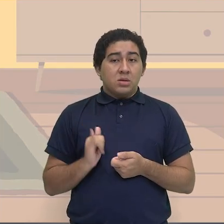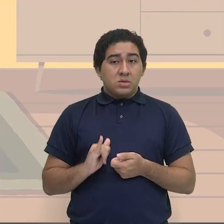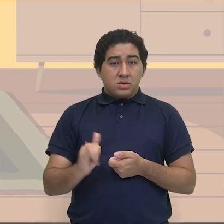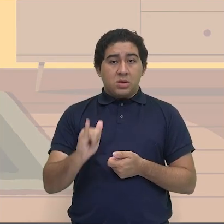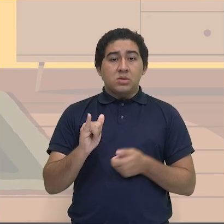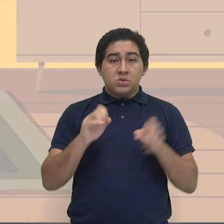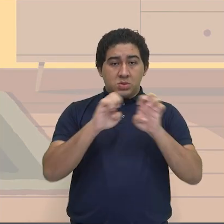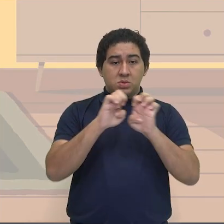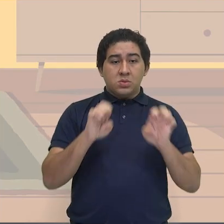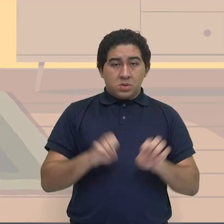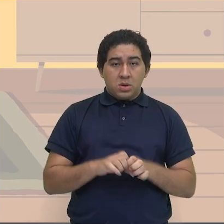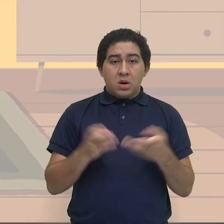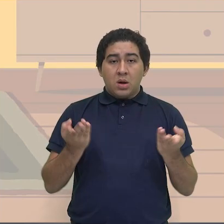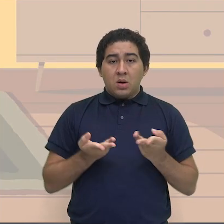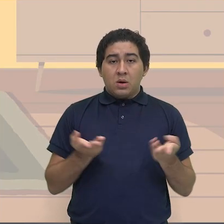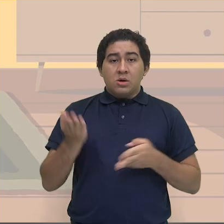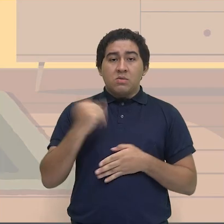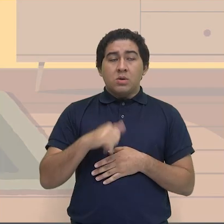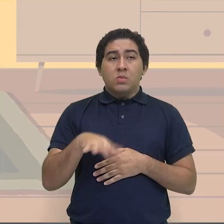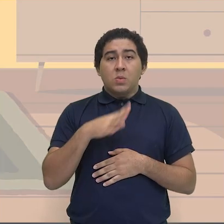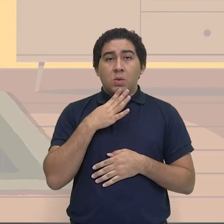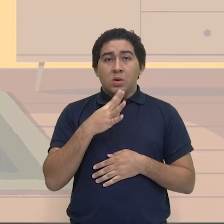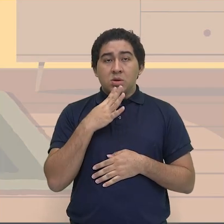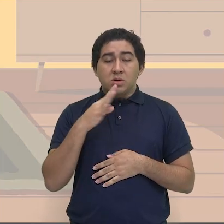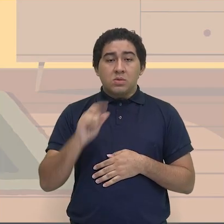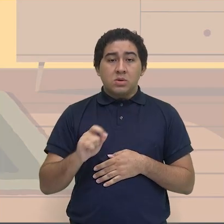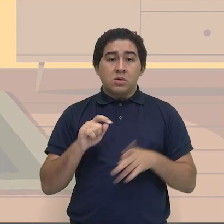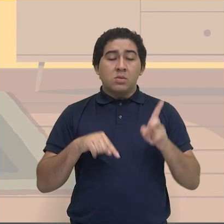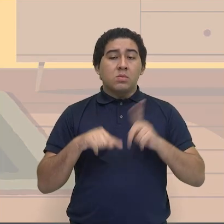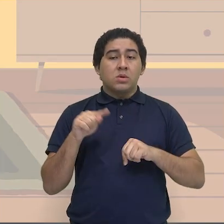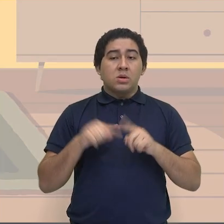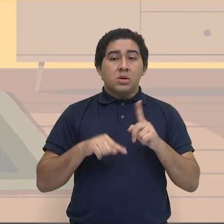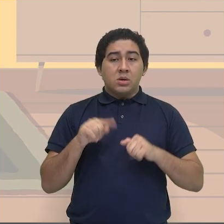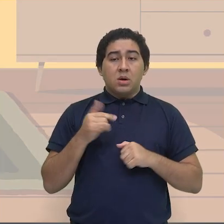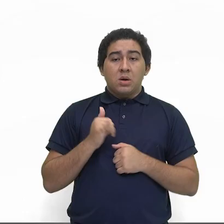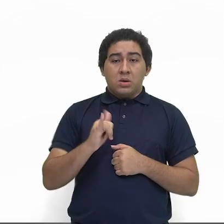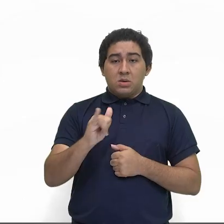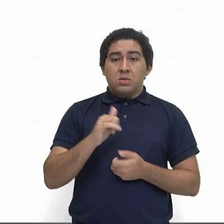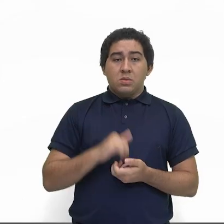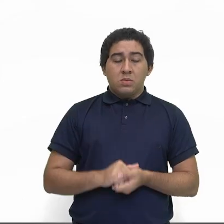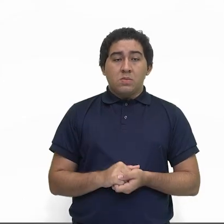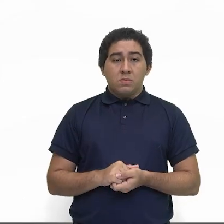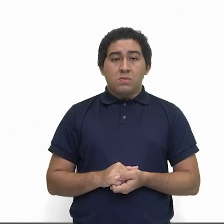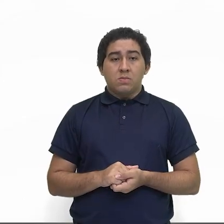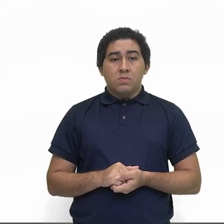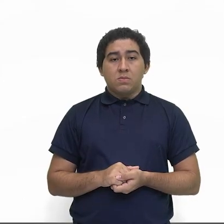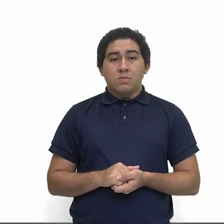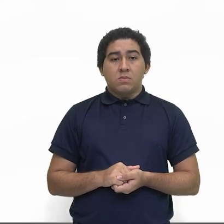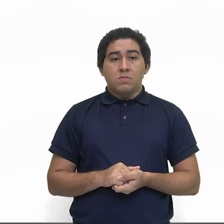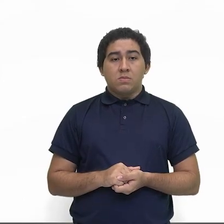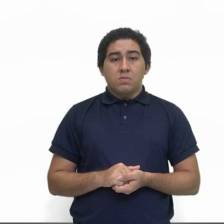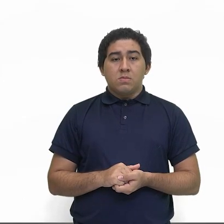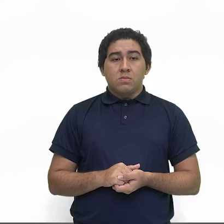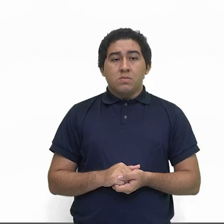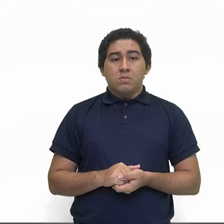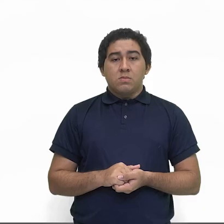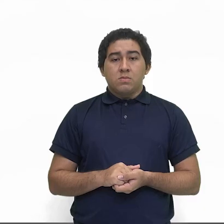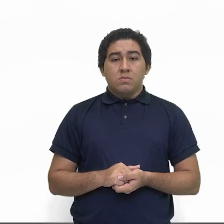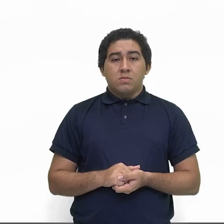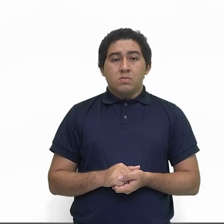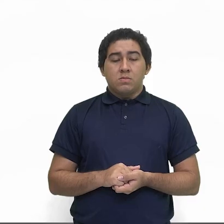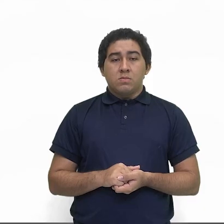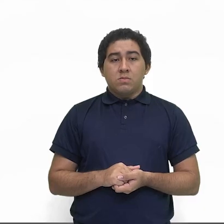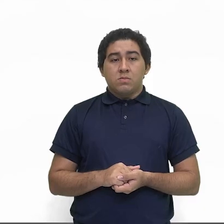E agora sim, vamos conhecer os componentes dos circuitos elétricos. Vejam, os componentes